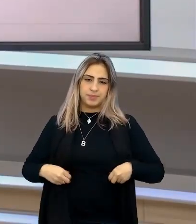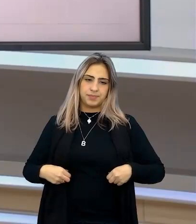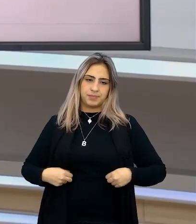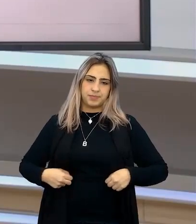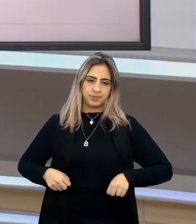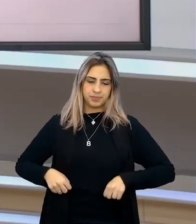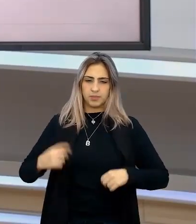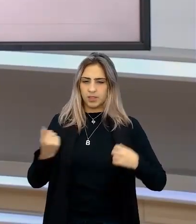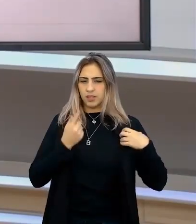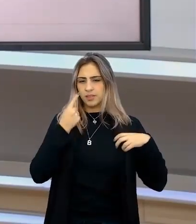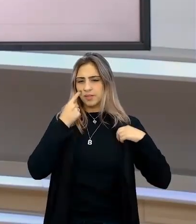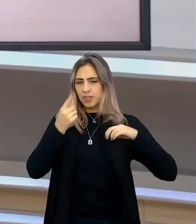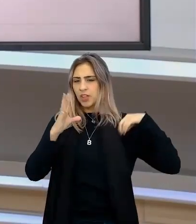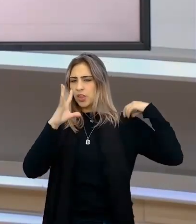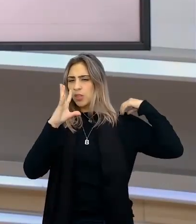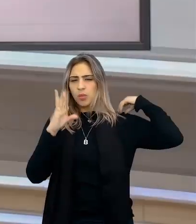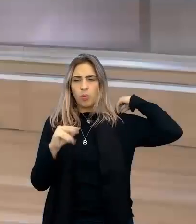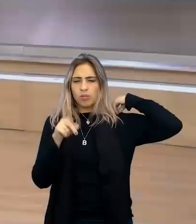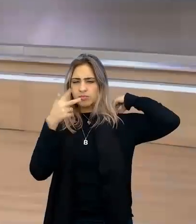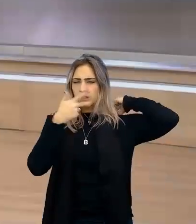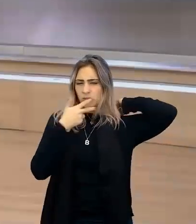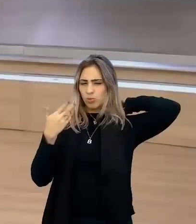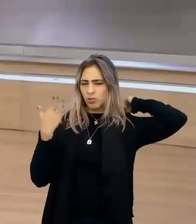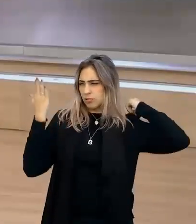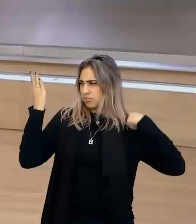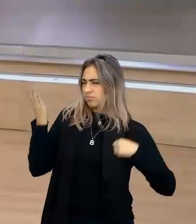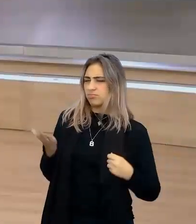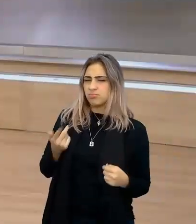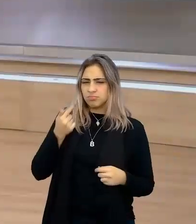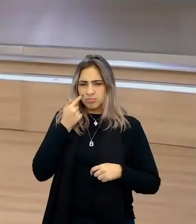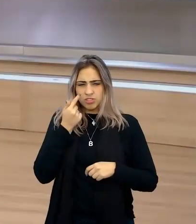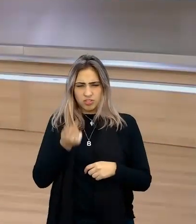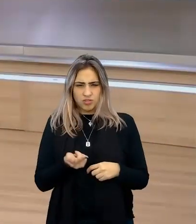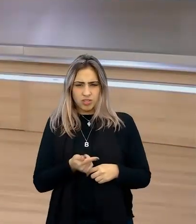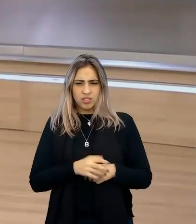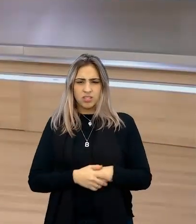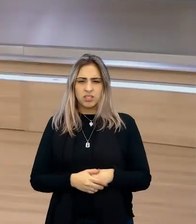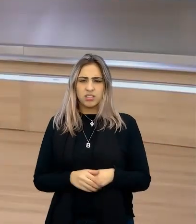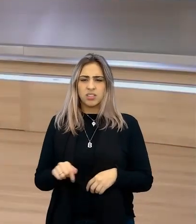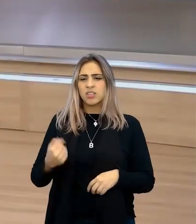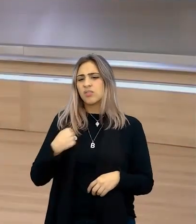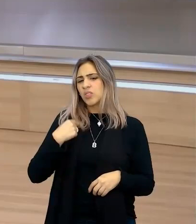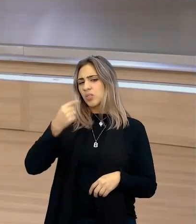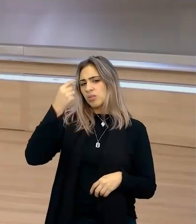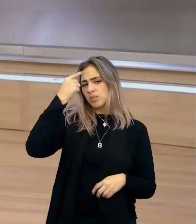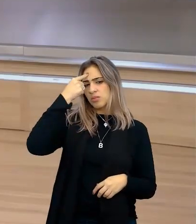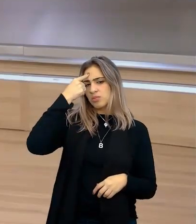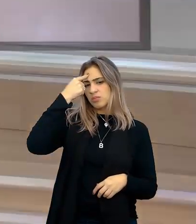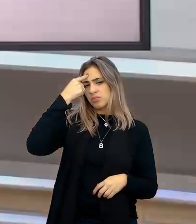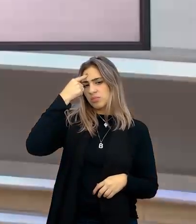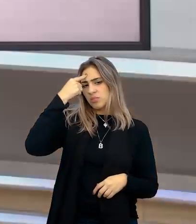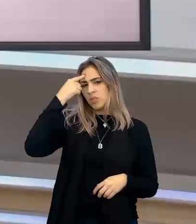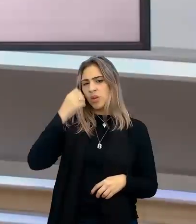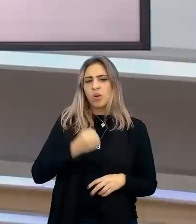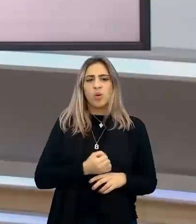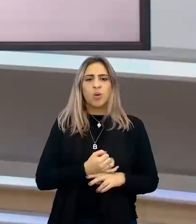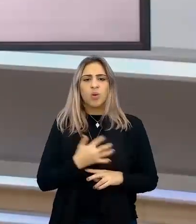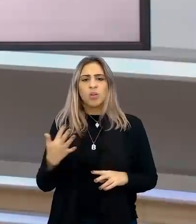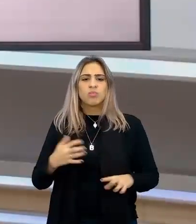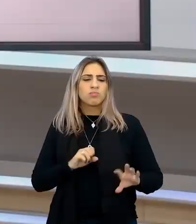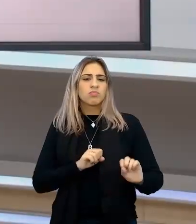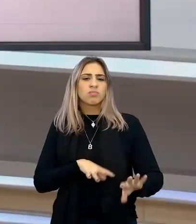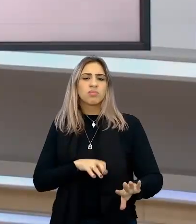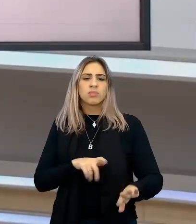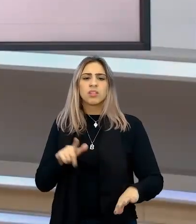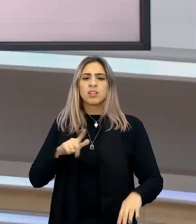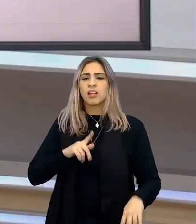gente olha para todos esses dados, eu fico aqui pensando o quanto, através da educação, a